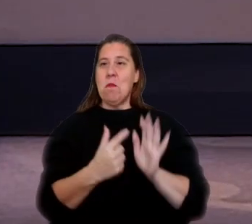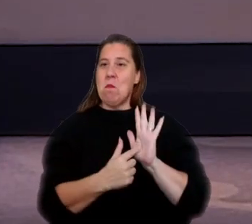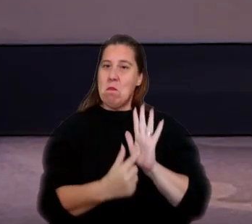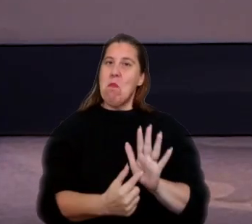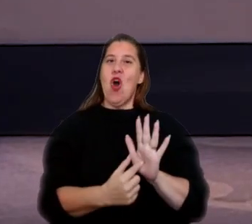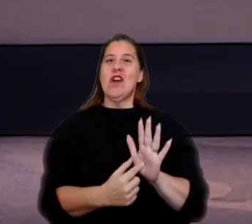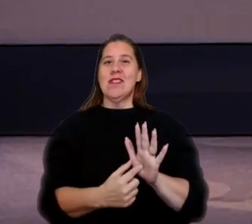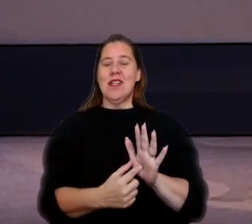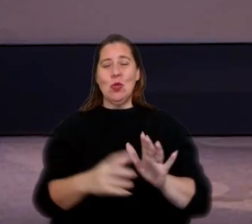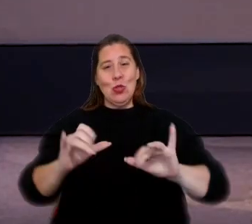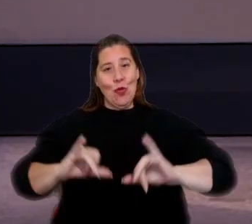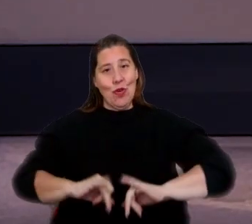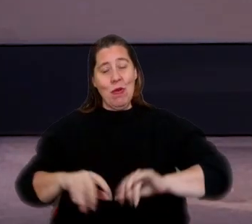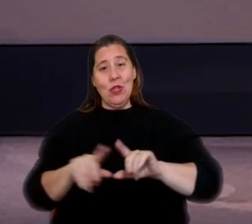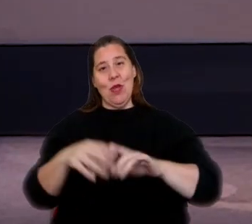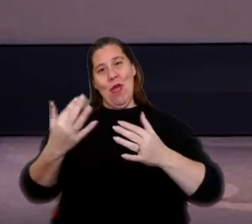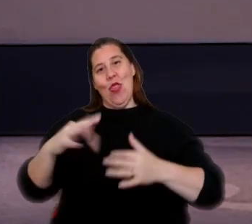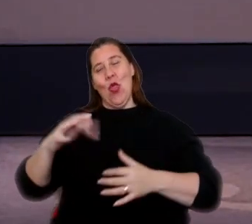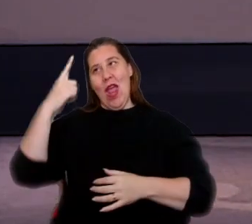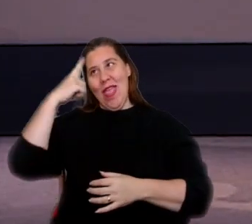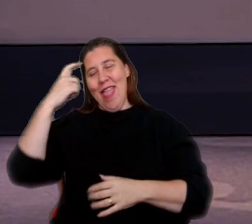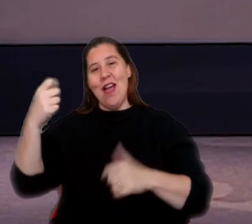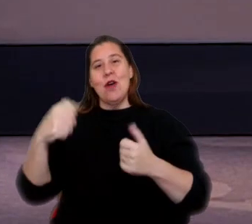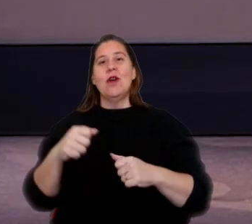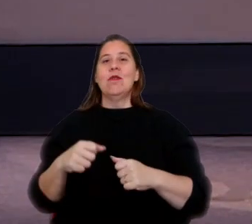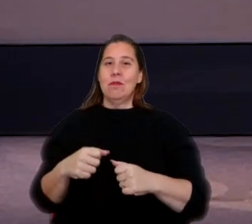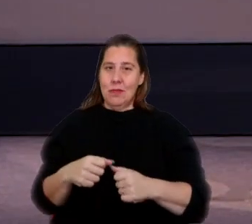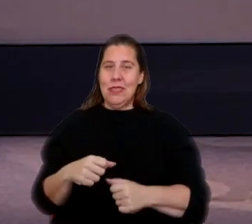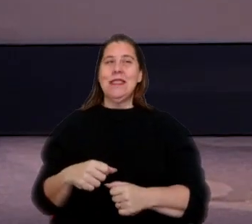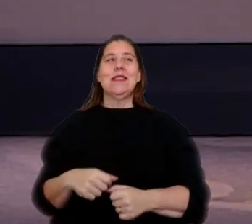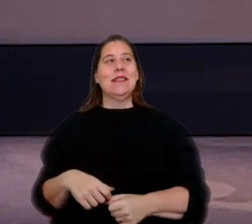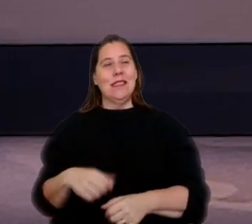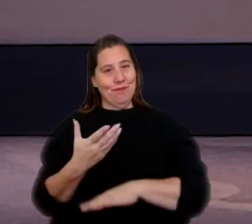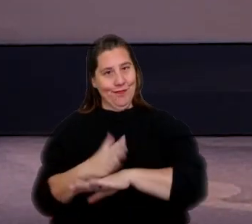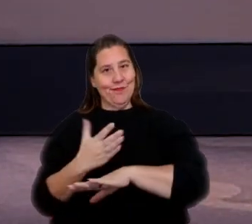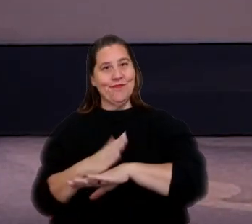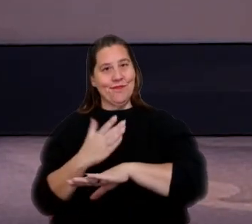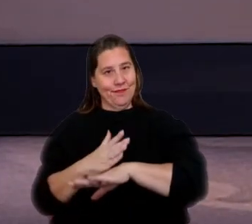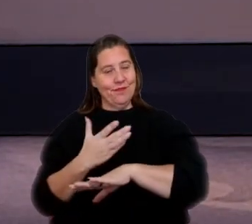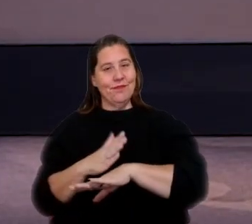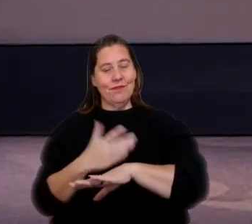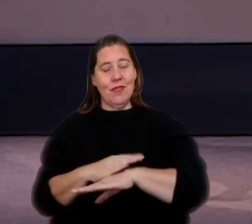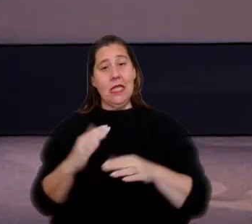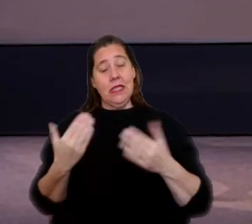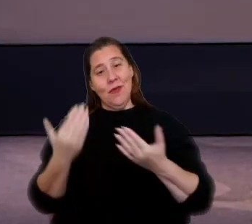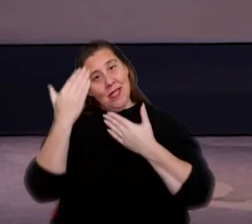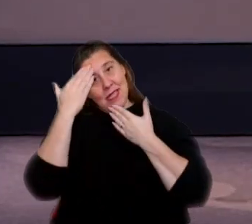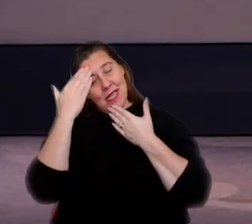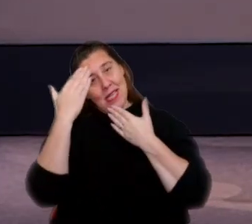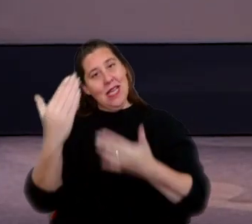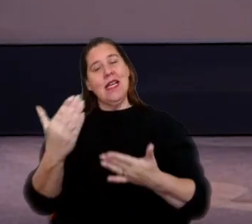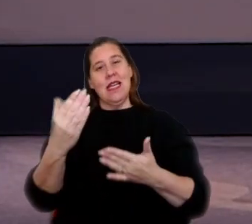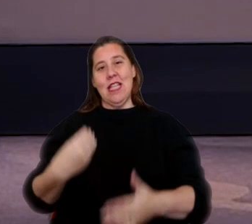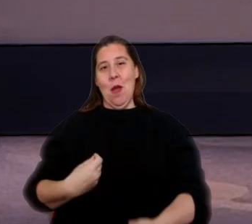que transmita o seu sofrimento, sua dor e suas ideias, a gente precisa comer muito arroz e feijão nessa vida.